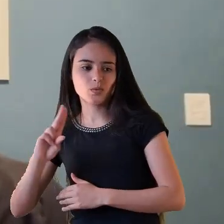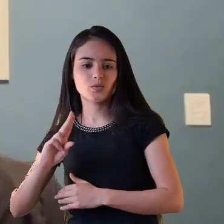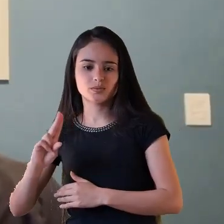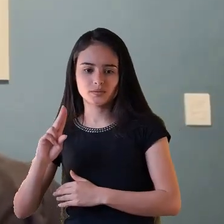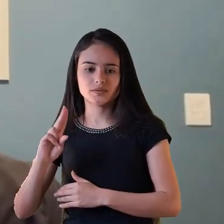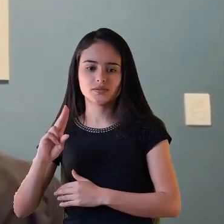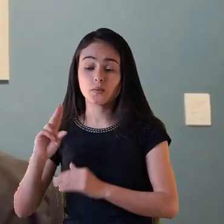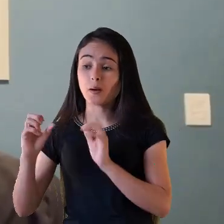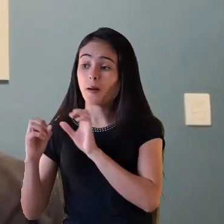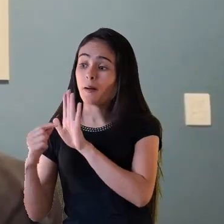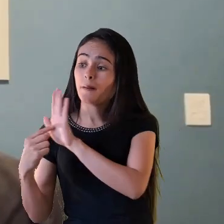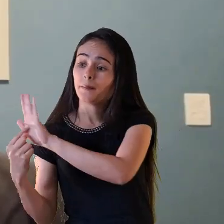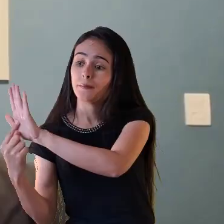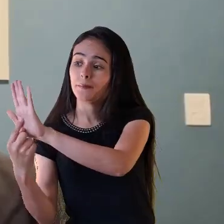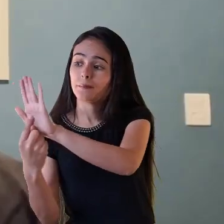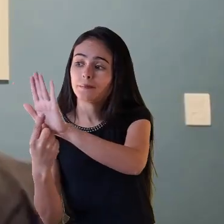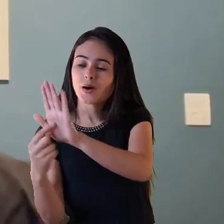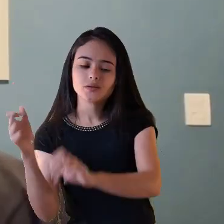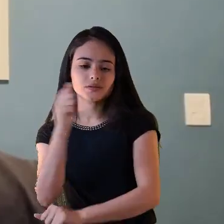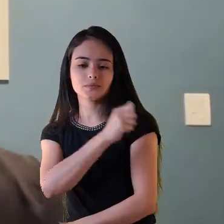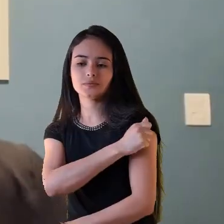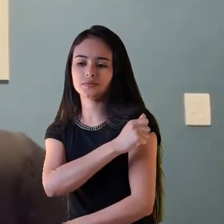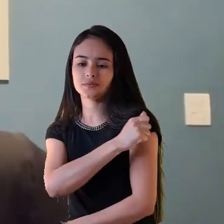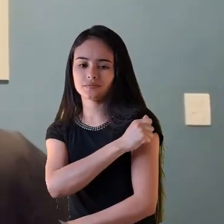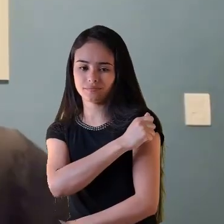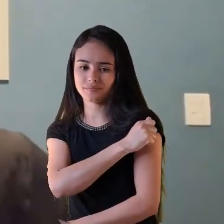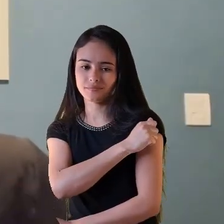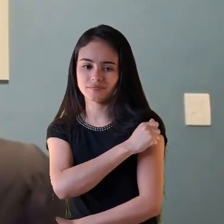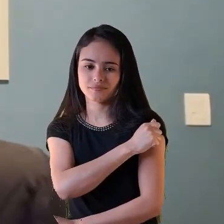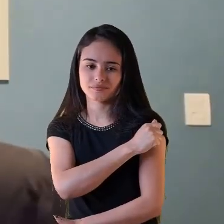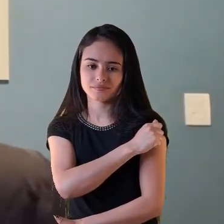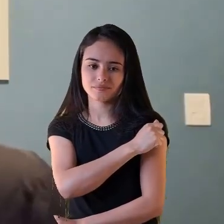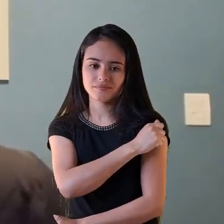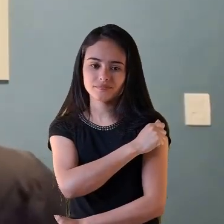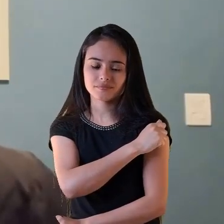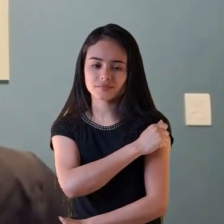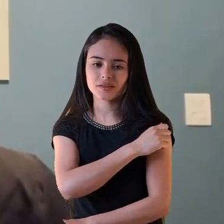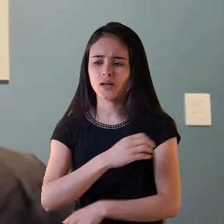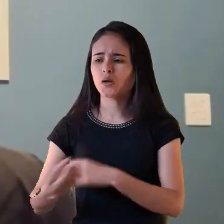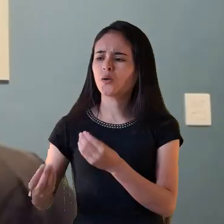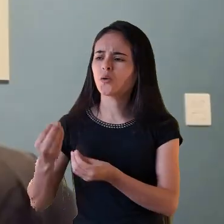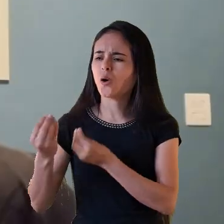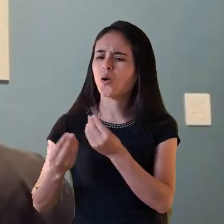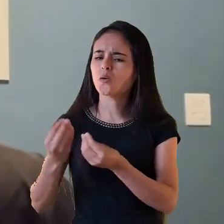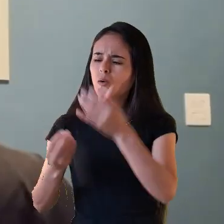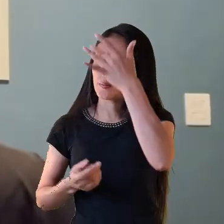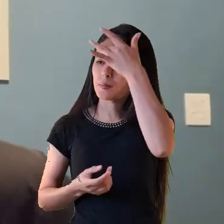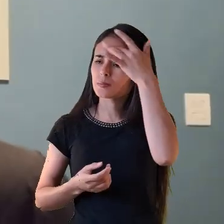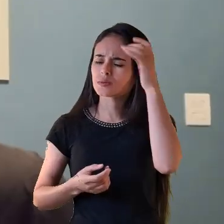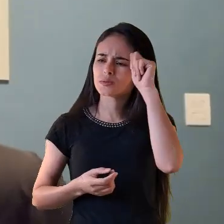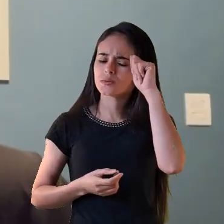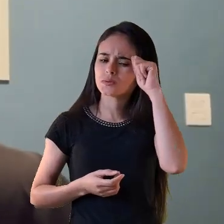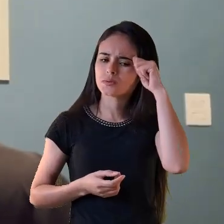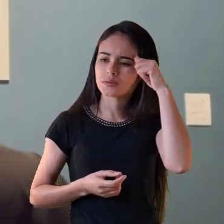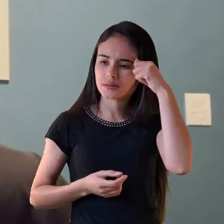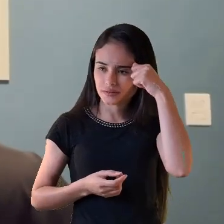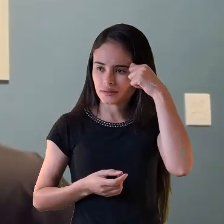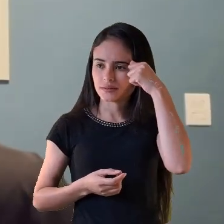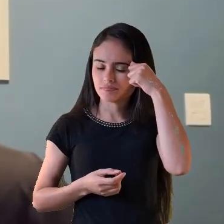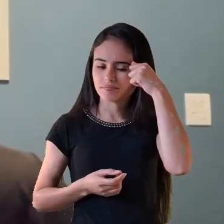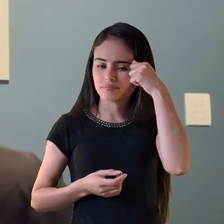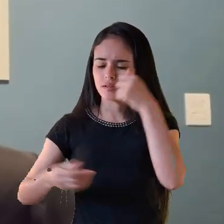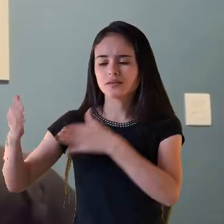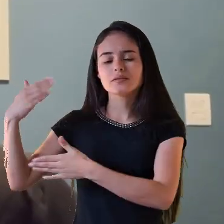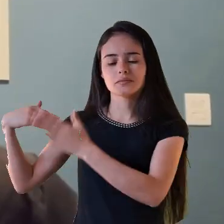importante, né, eu acho, com esse curso e também com o livro. Assim. O livro, eu me orgulho muito naturalmente do